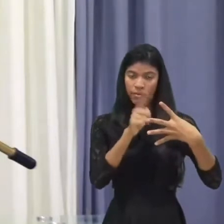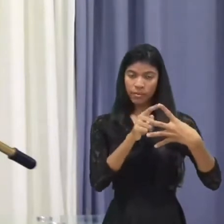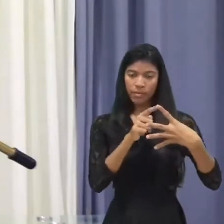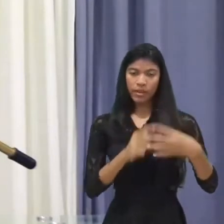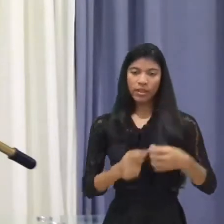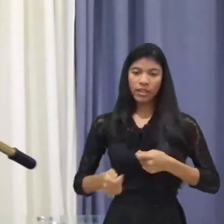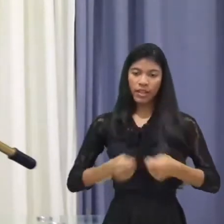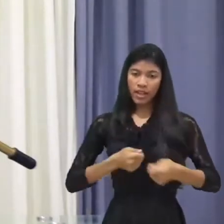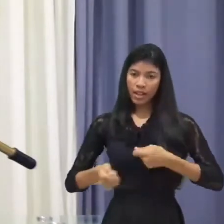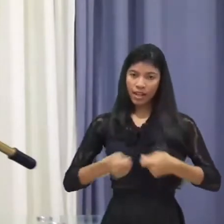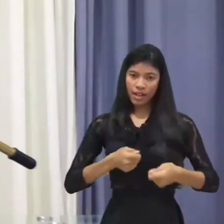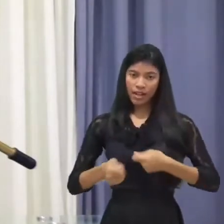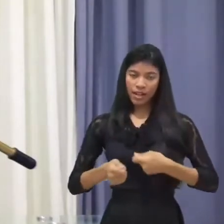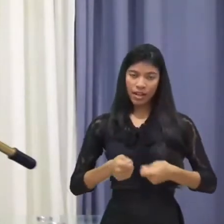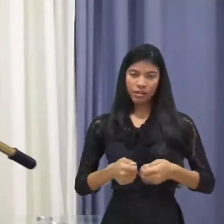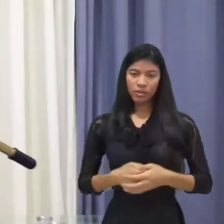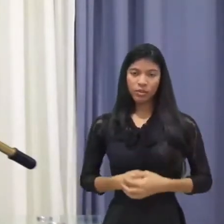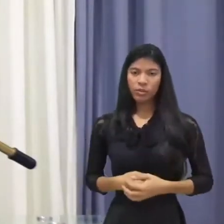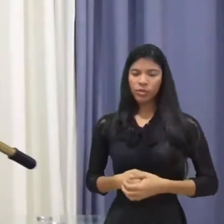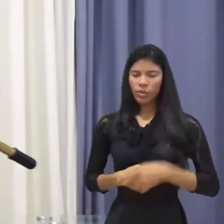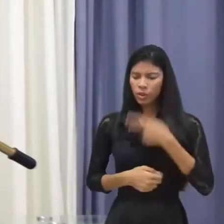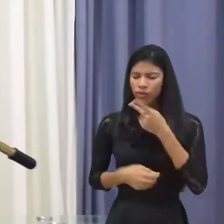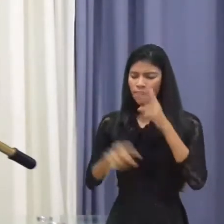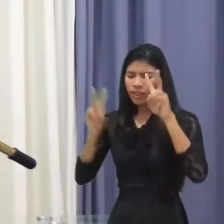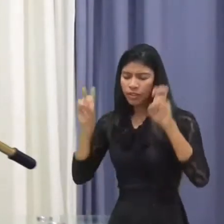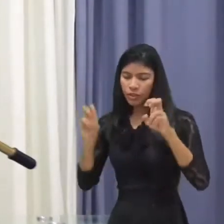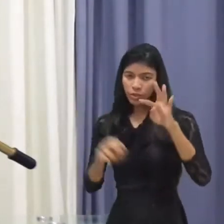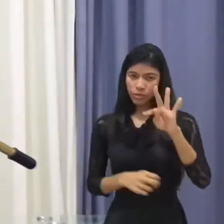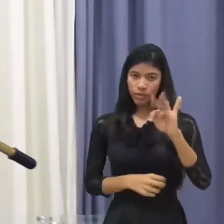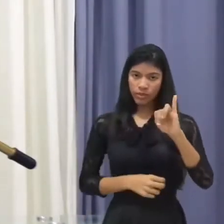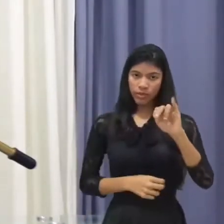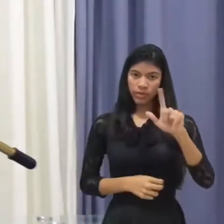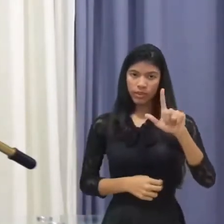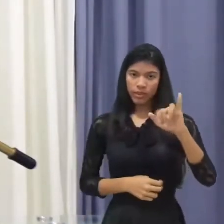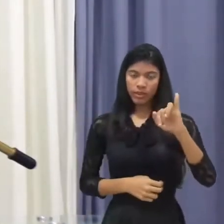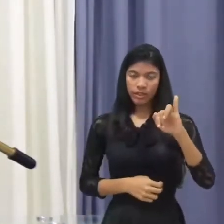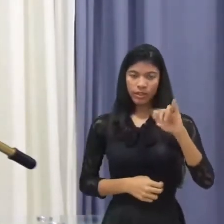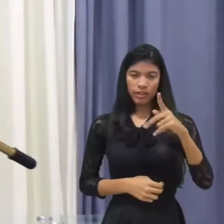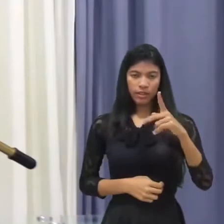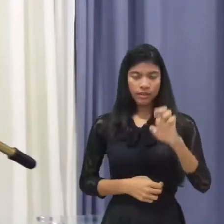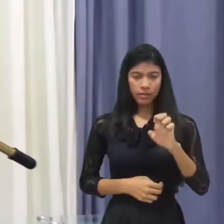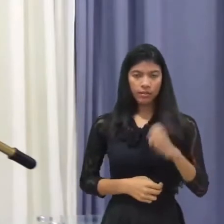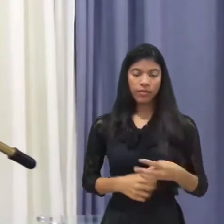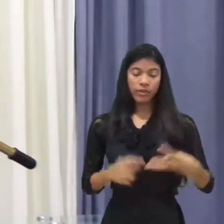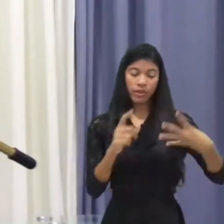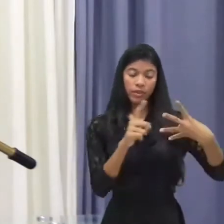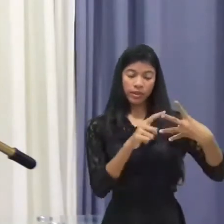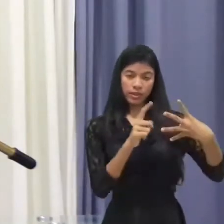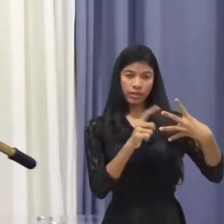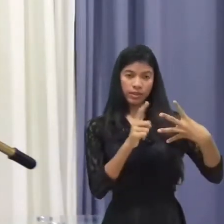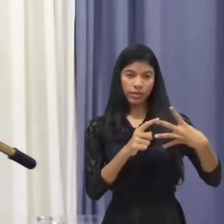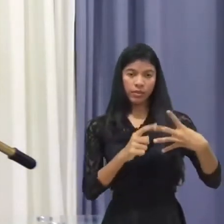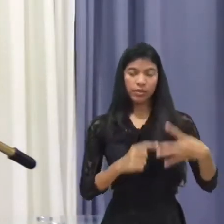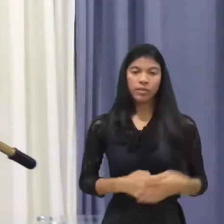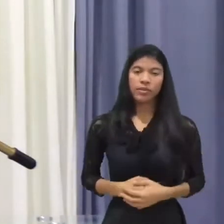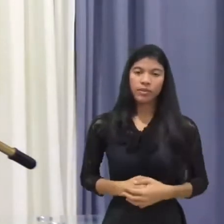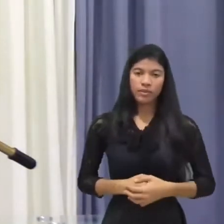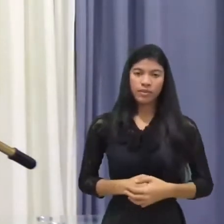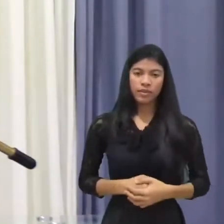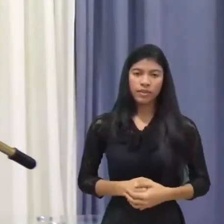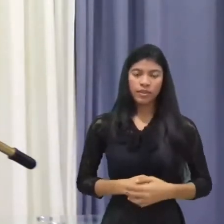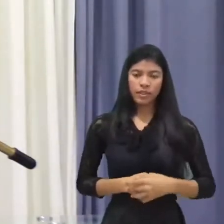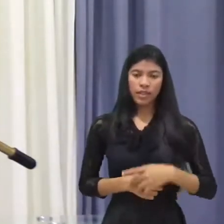de Filipe. Em 2 Coríntios 12, 2 e 4, que fala de Paulo. Em